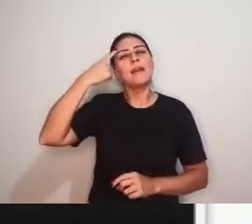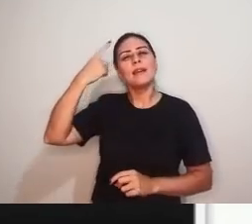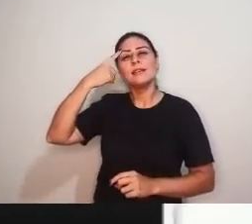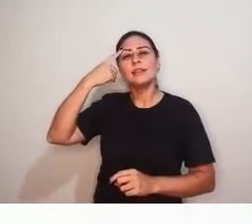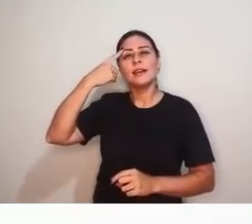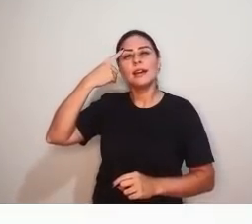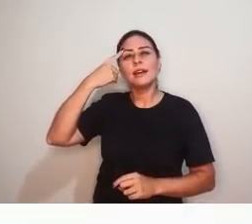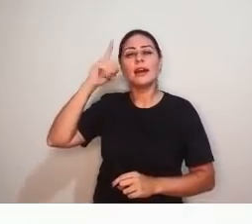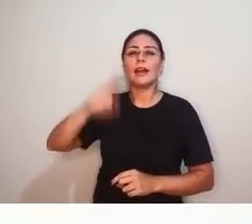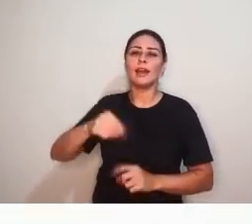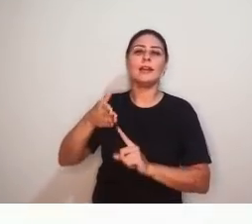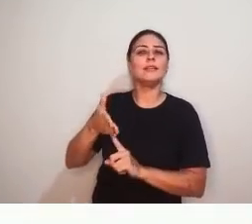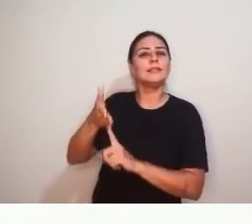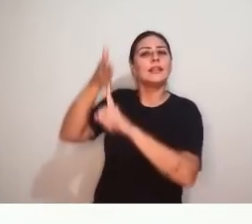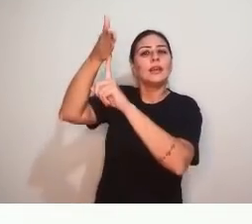do pensar